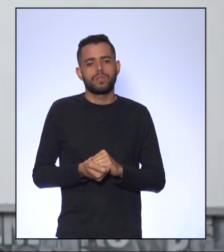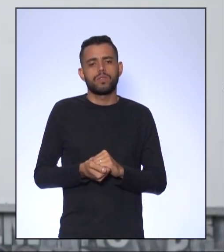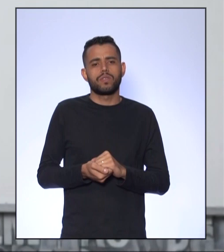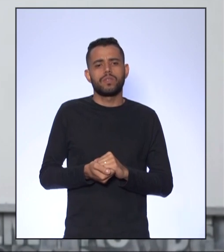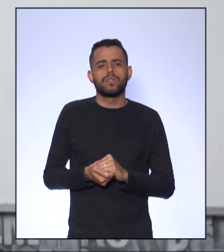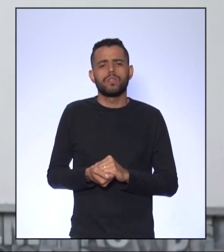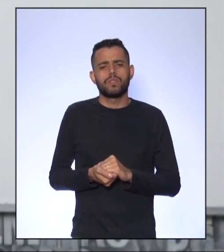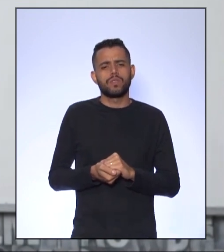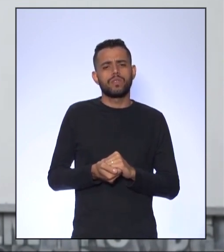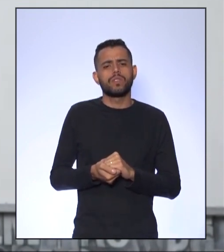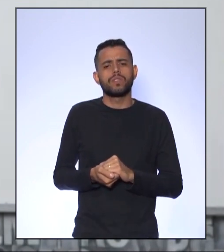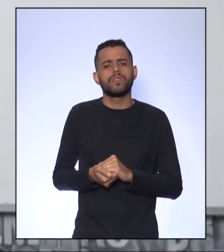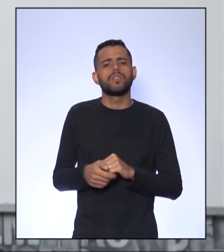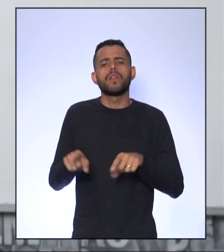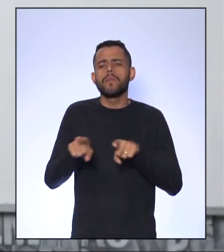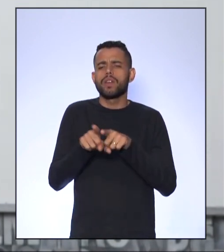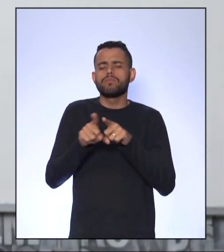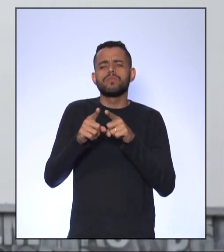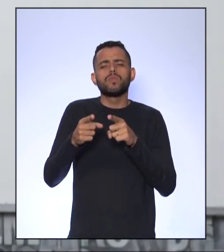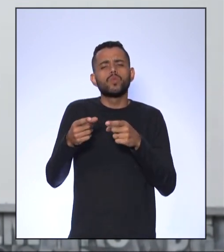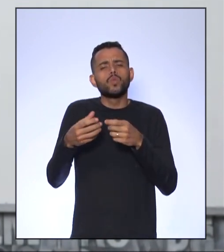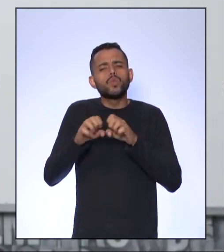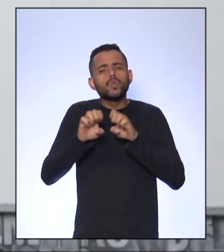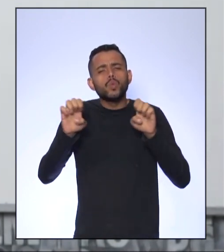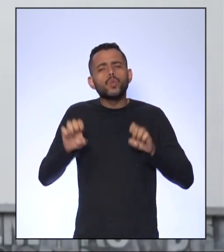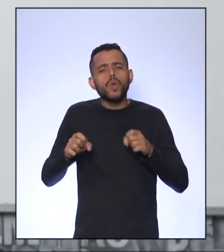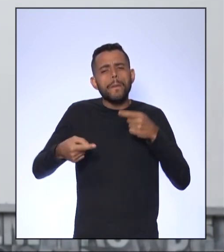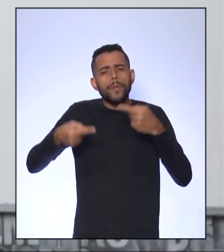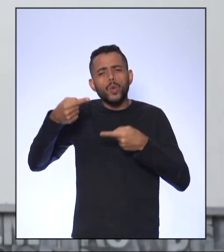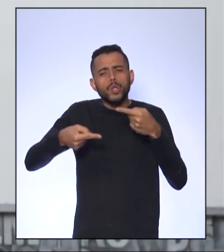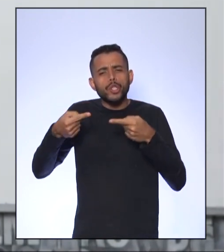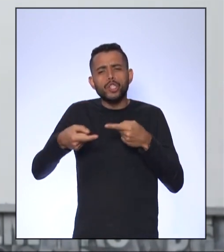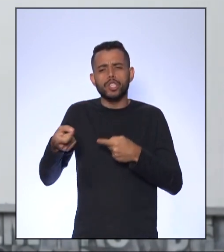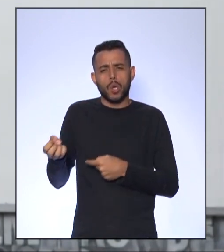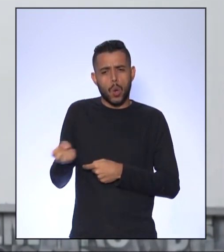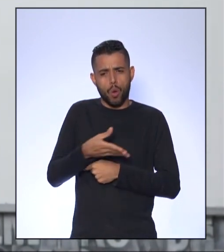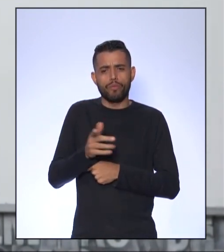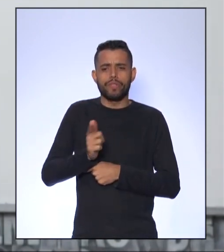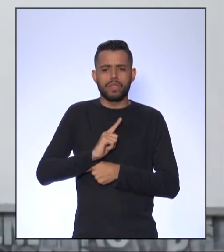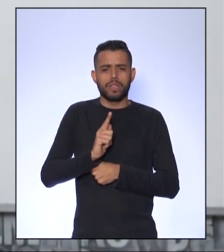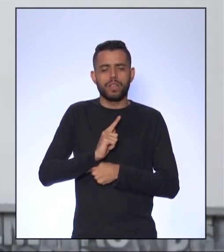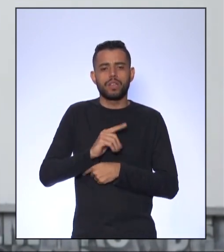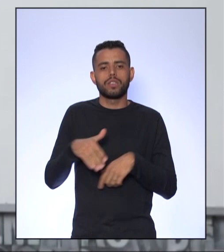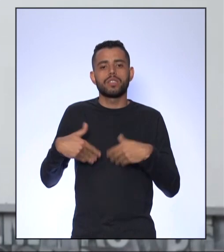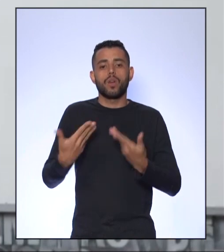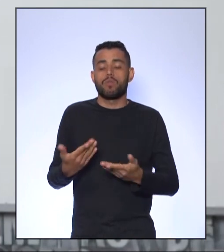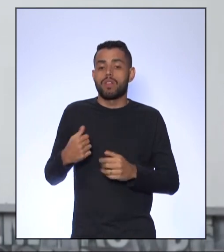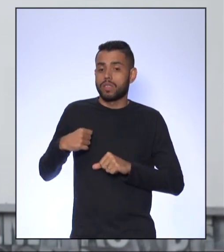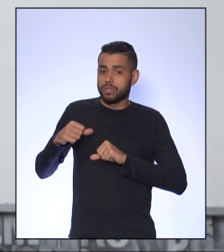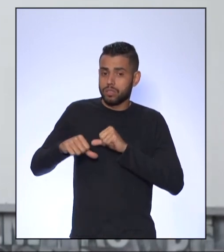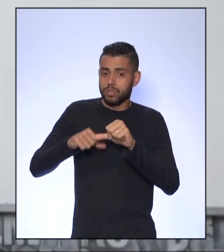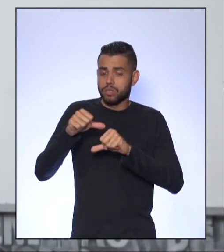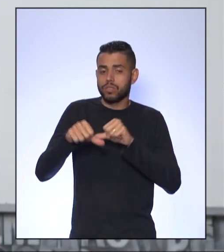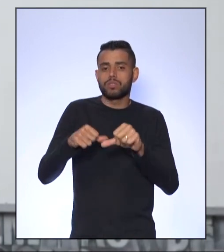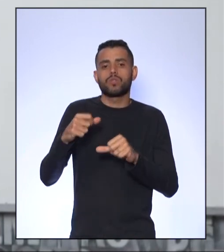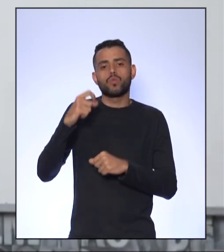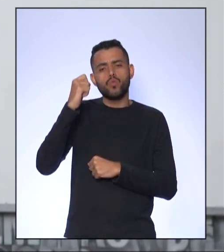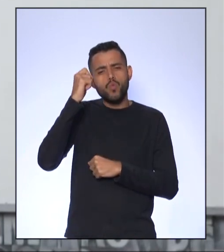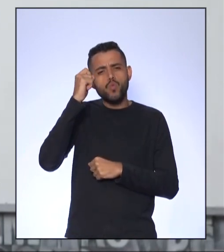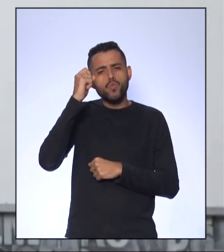político. Então, as transições que vão acontecer no renascimento cultural, elas